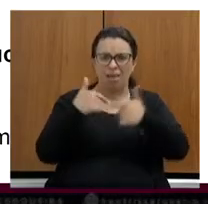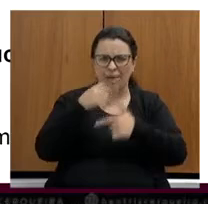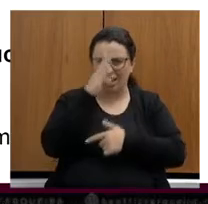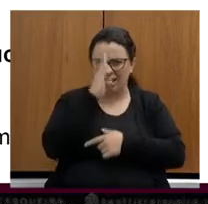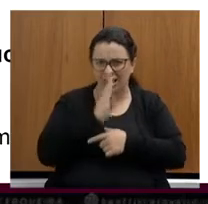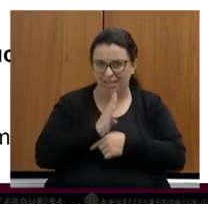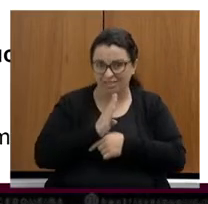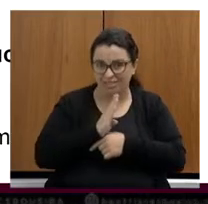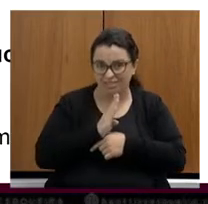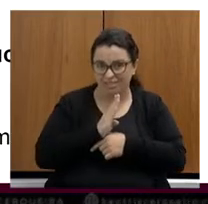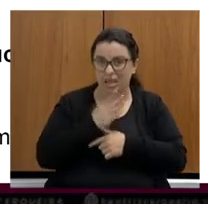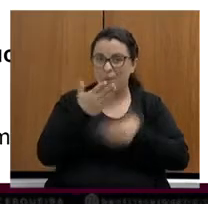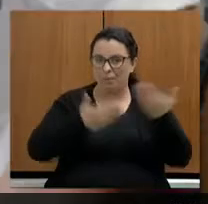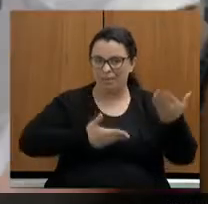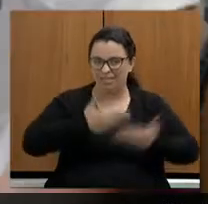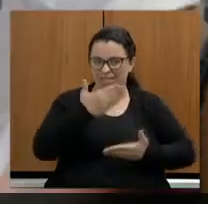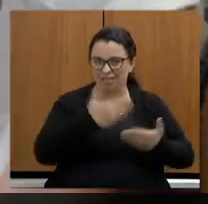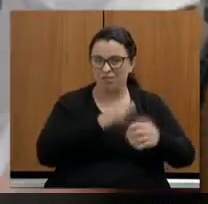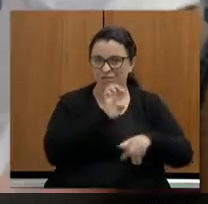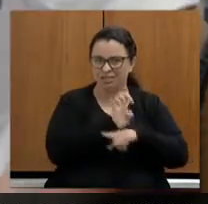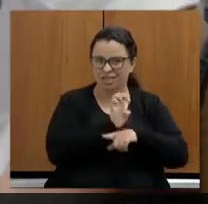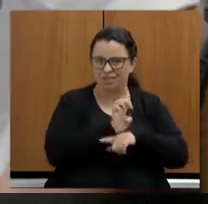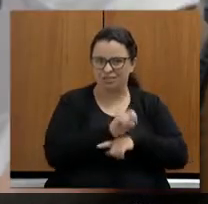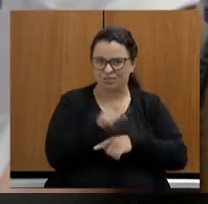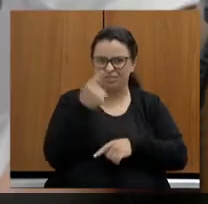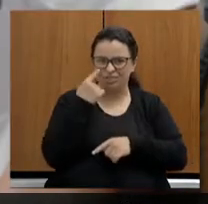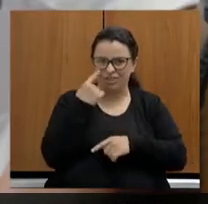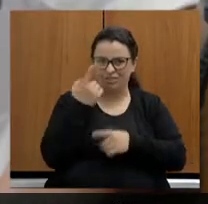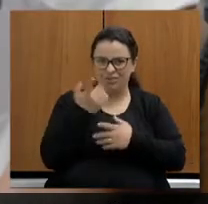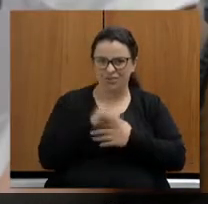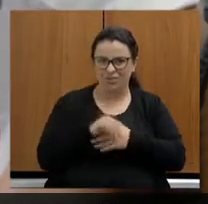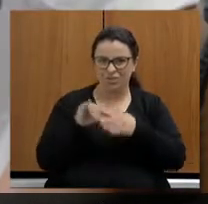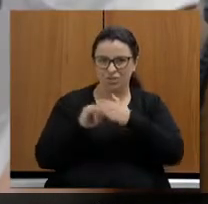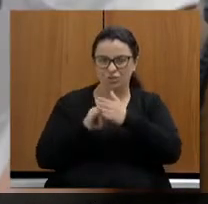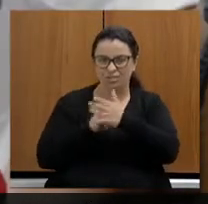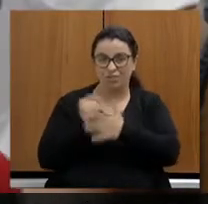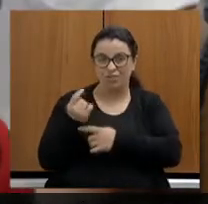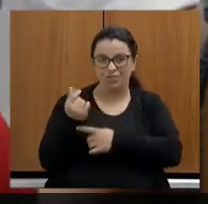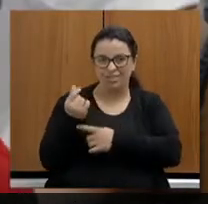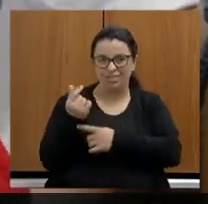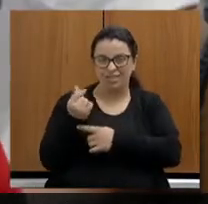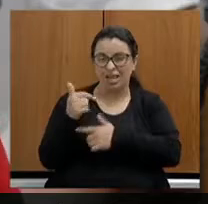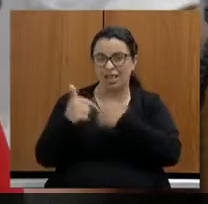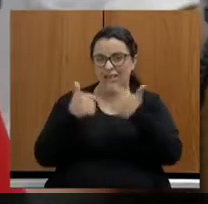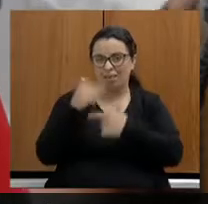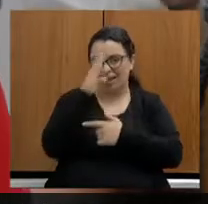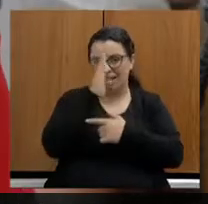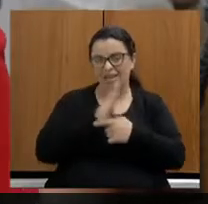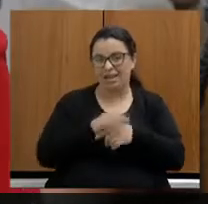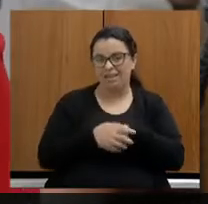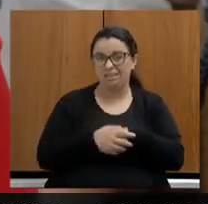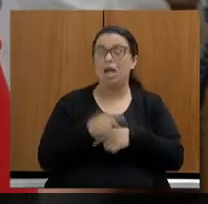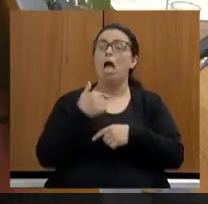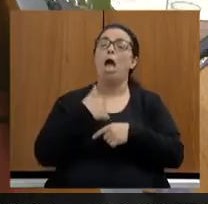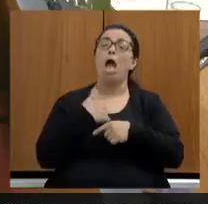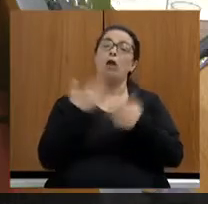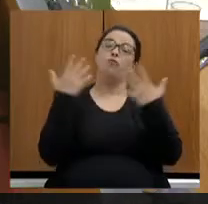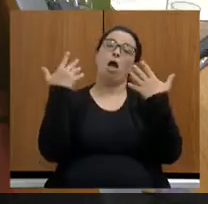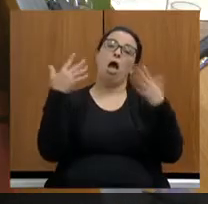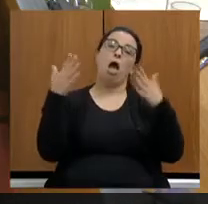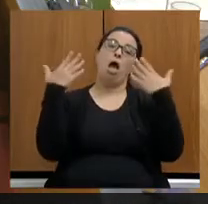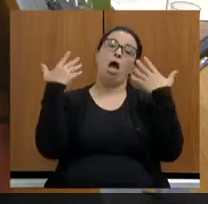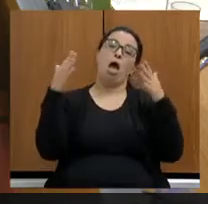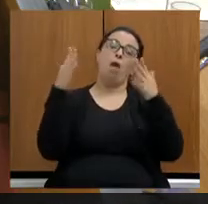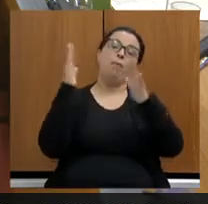estado e já viram instituição financeira trabalhar de graça primeira vez eu vou fazer um voto de congratulações pelo